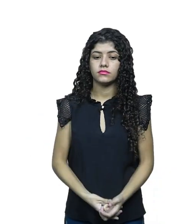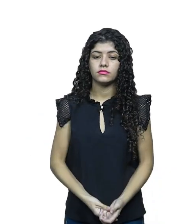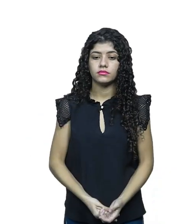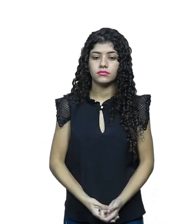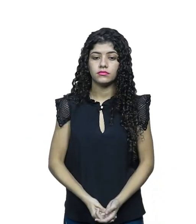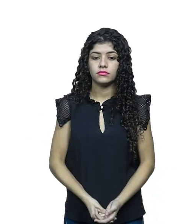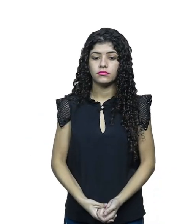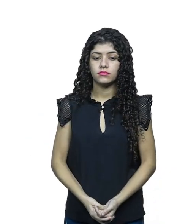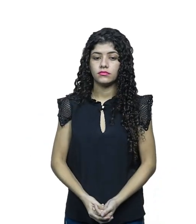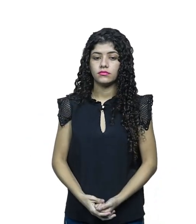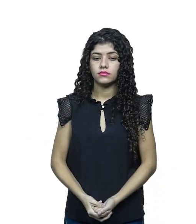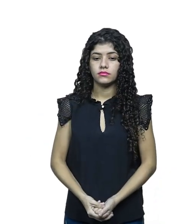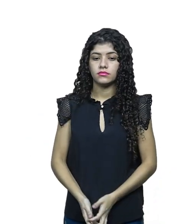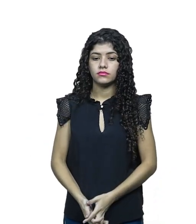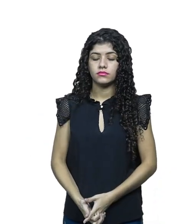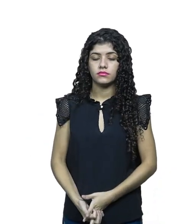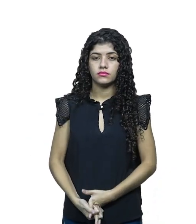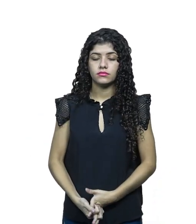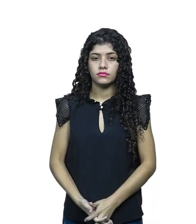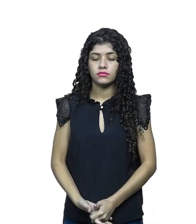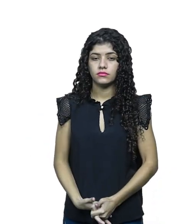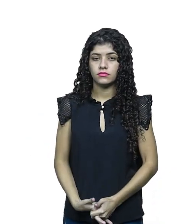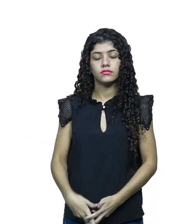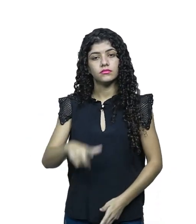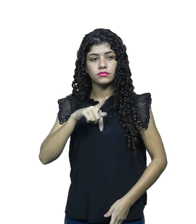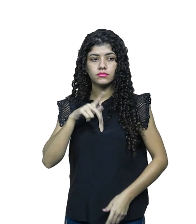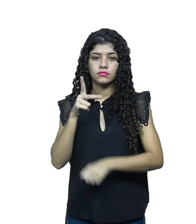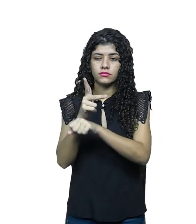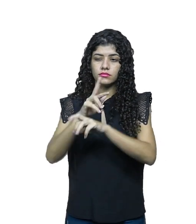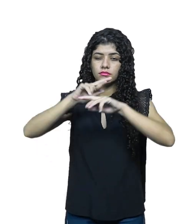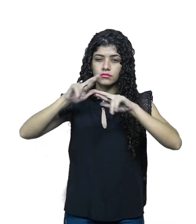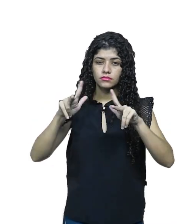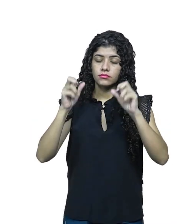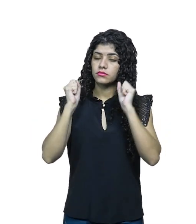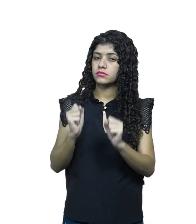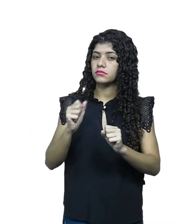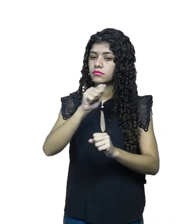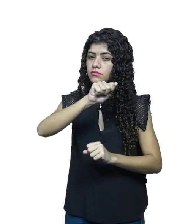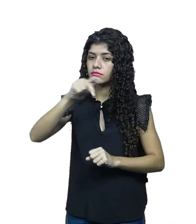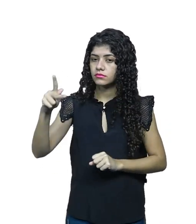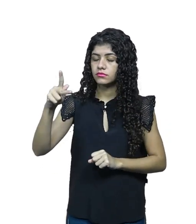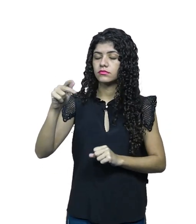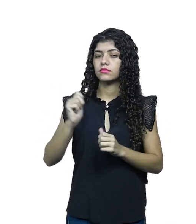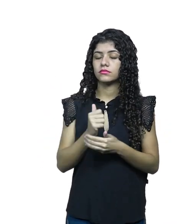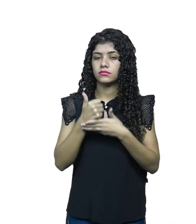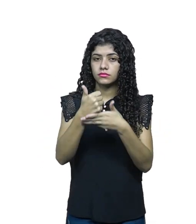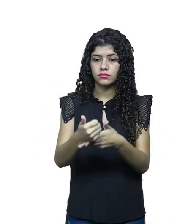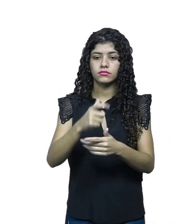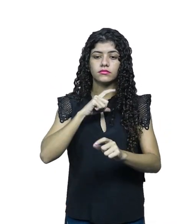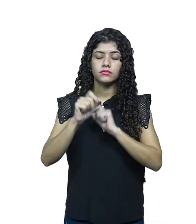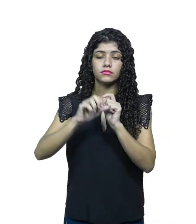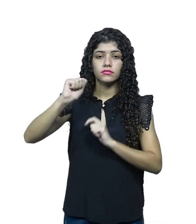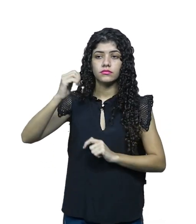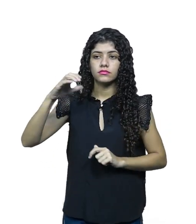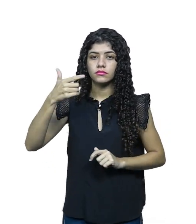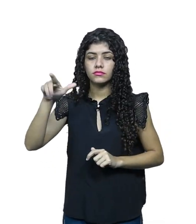Então, chegando já na ação, na rubrica, tem aquela diferença de margem que o programa do